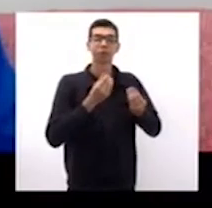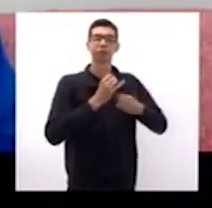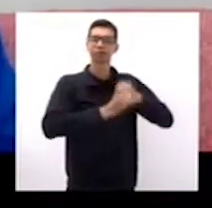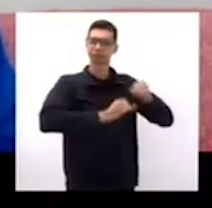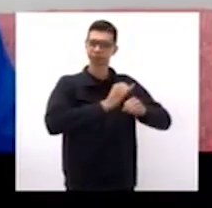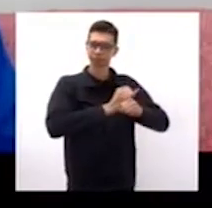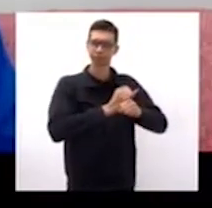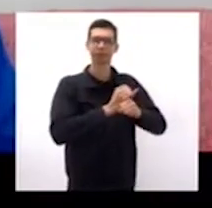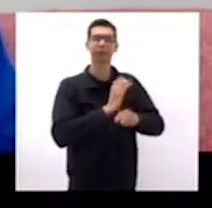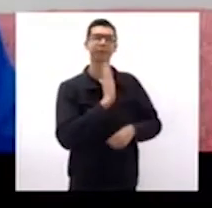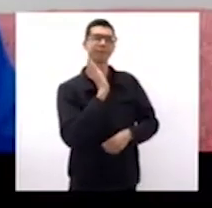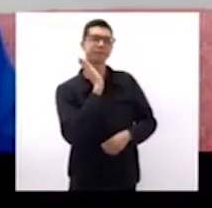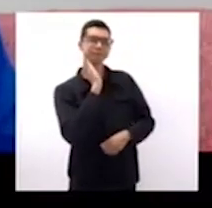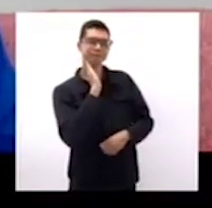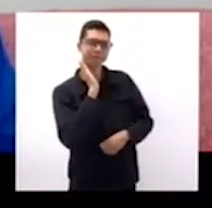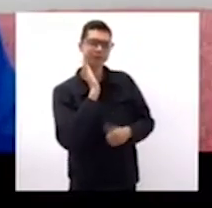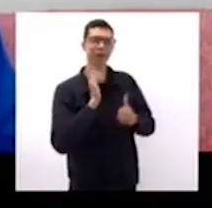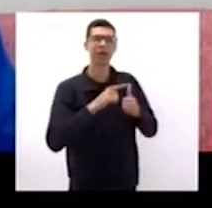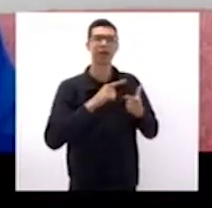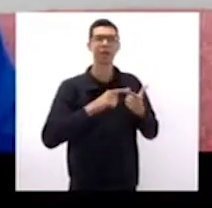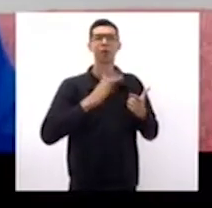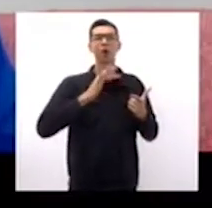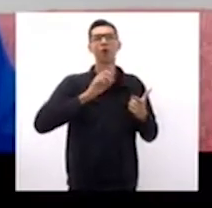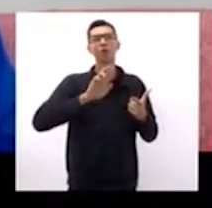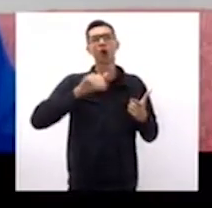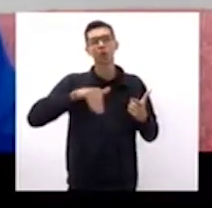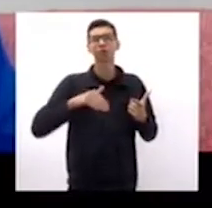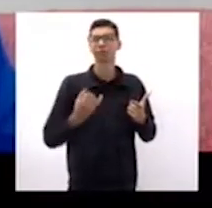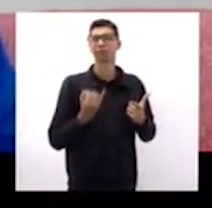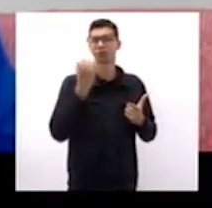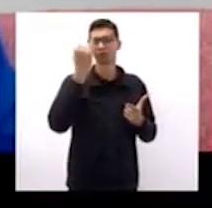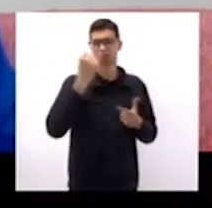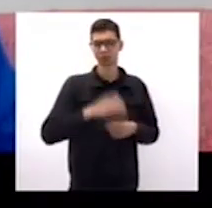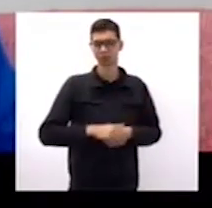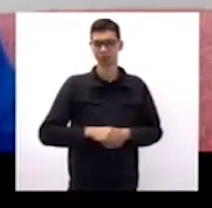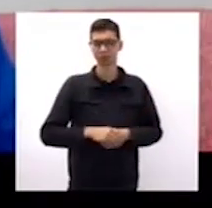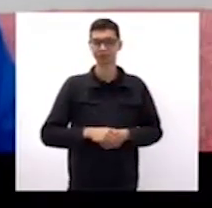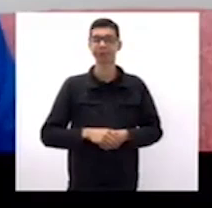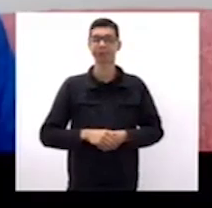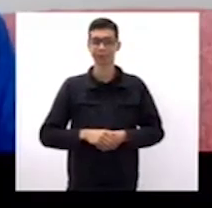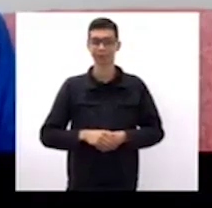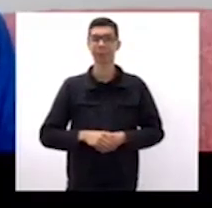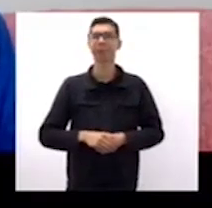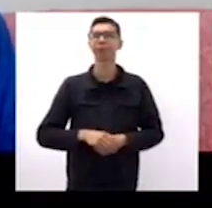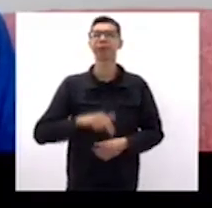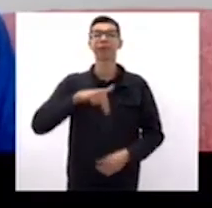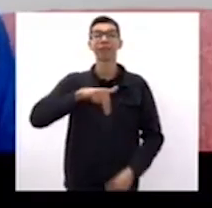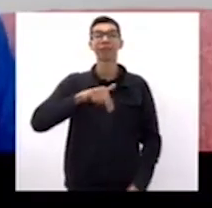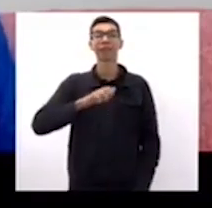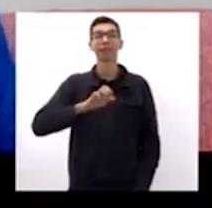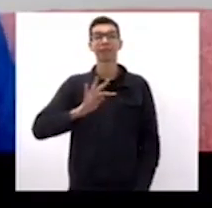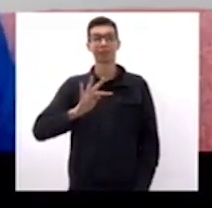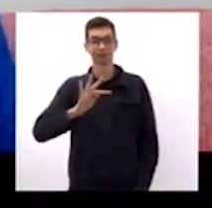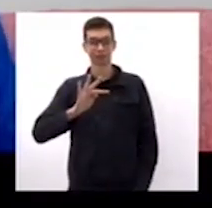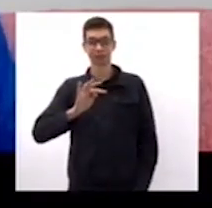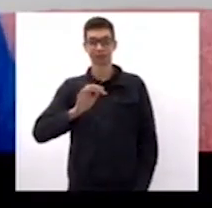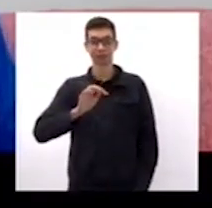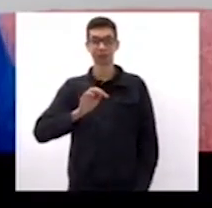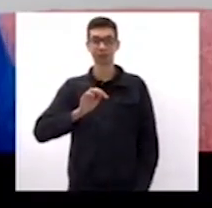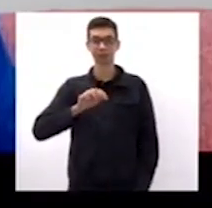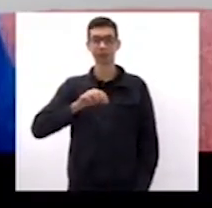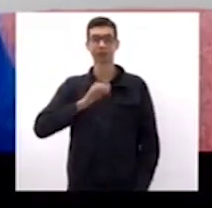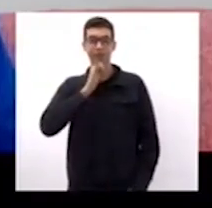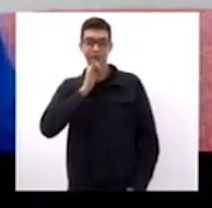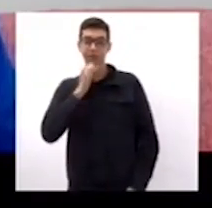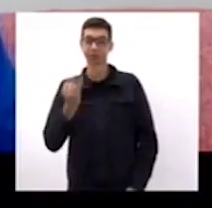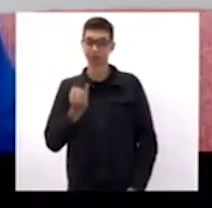salas de bate-papo, são muito importantes. É o que nós chamamos de netiqueta. A netiqueta também é importante